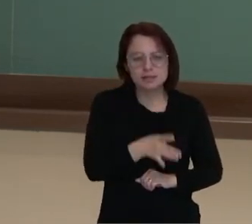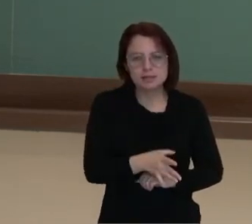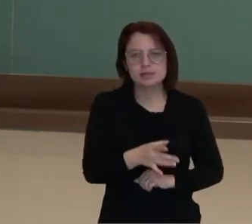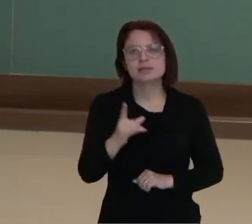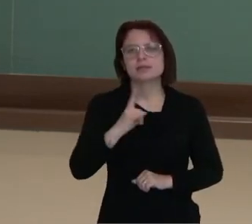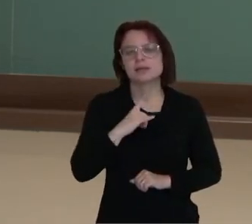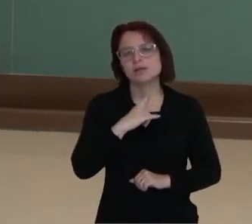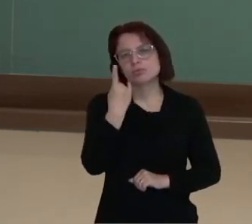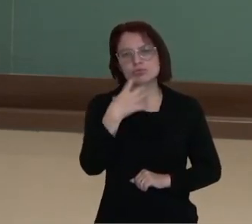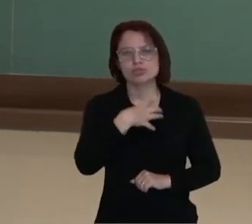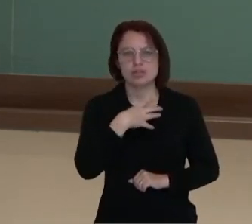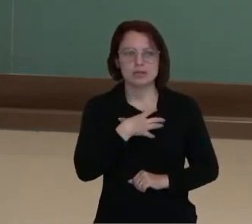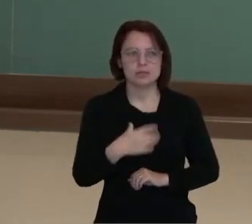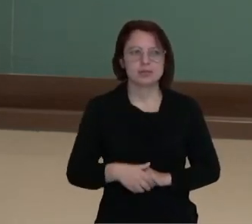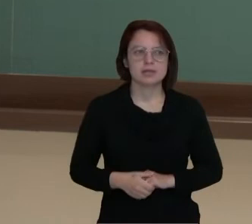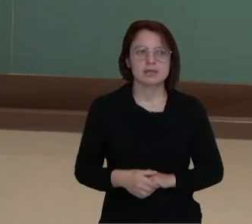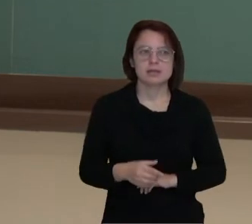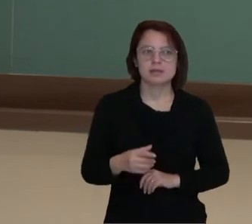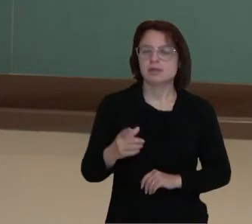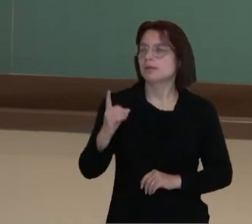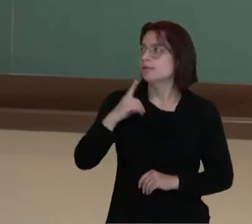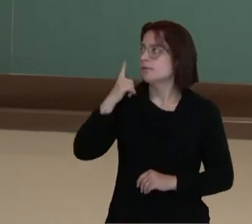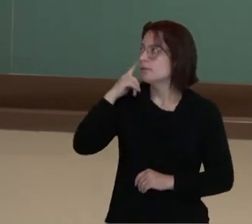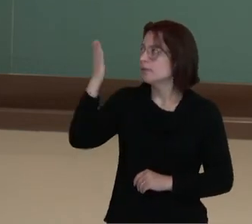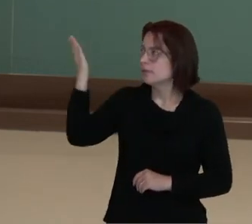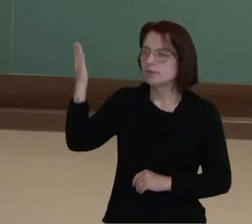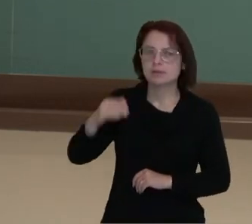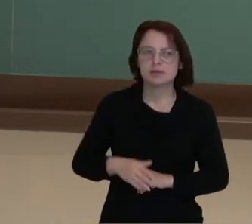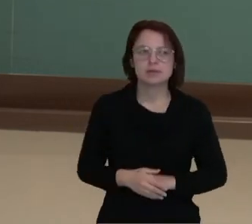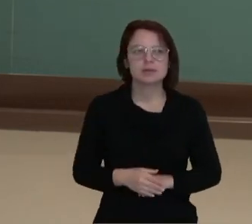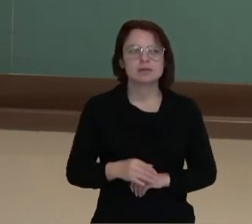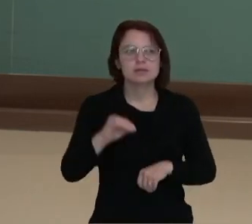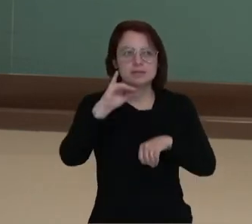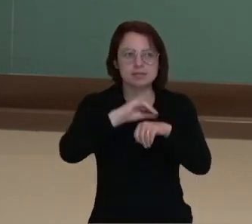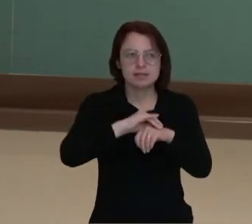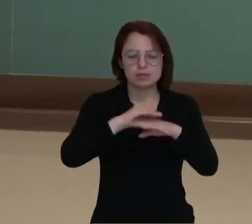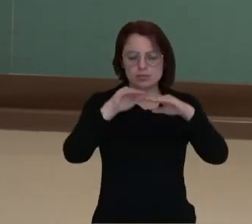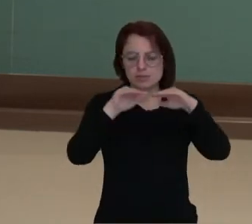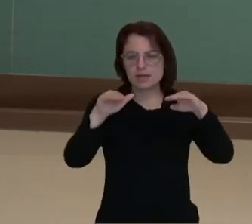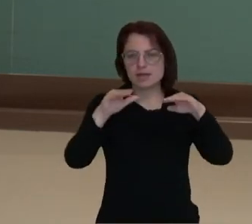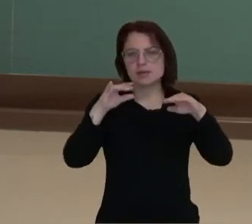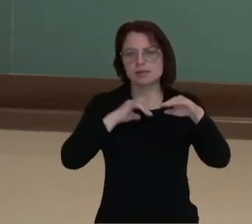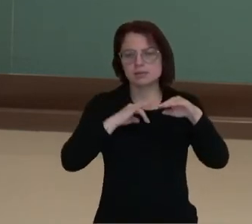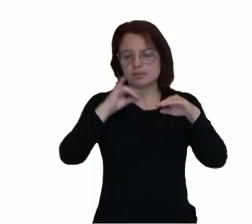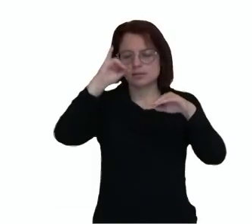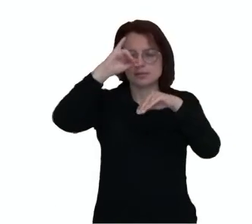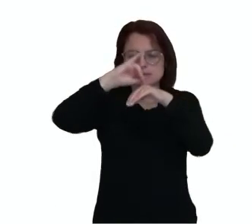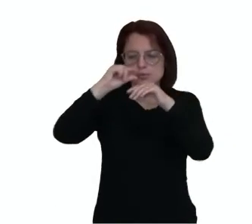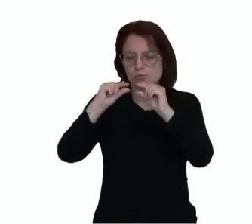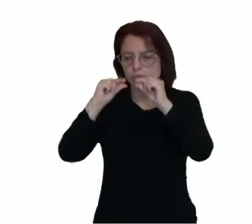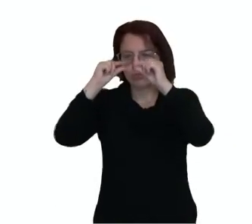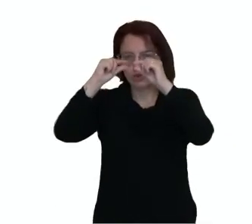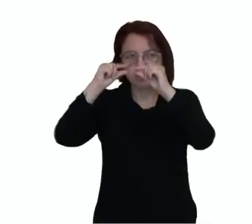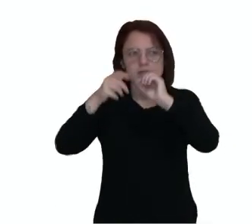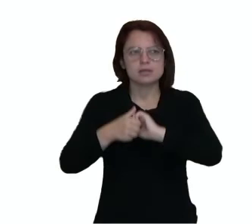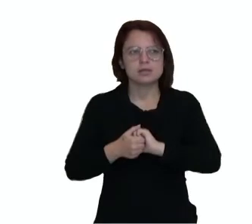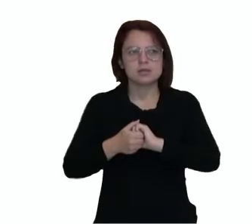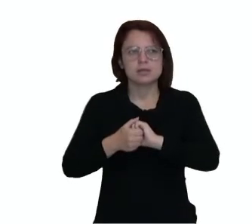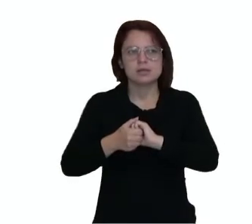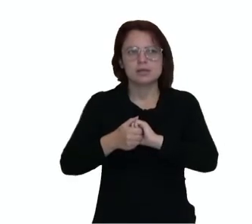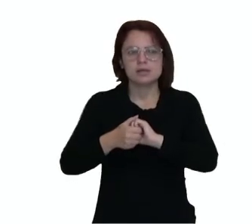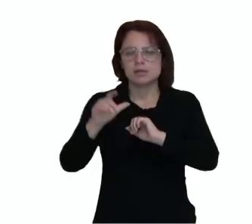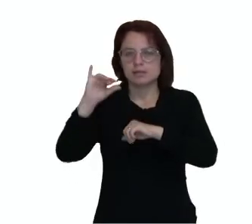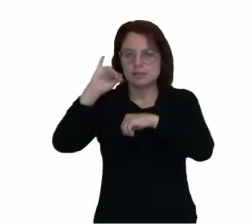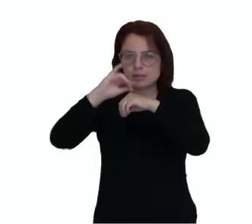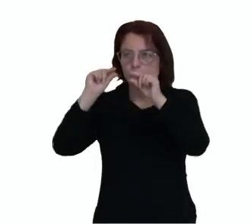seu formato, né? Ele pode ser com o centrômero bem no meio, pode ser o metacêntrico, submetacêntrico, acrocêntrico